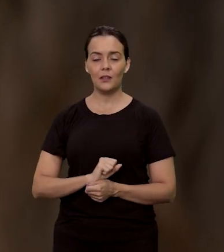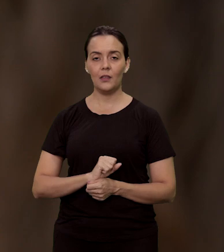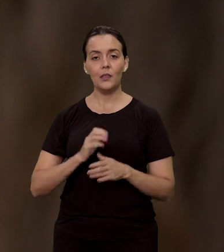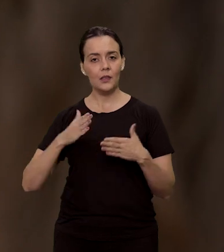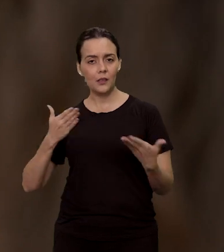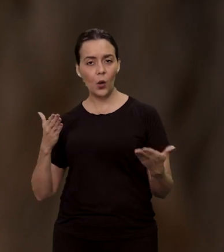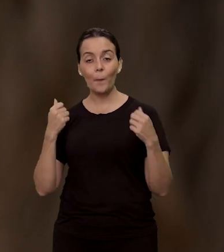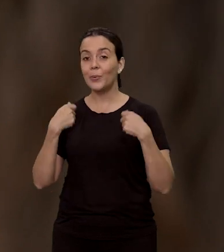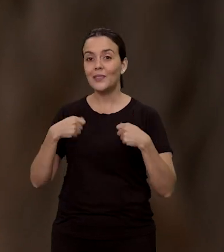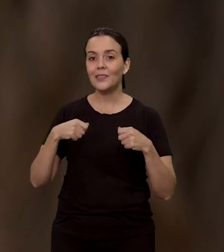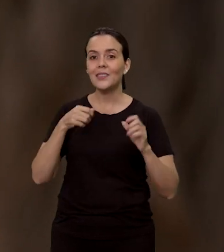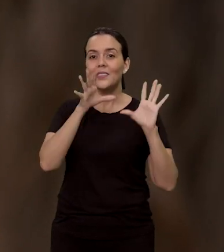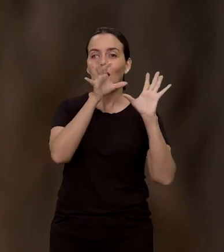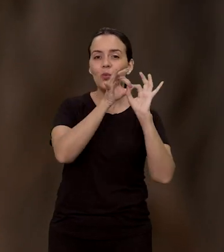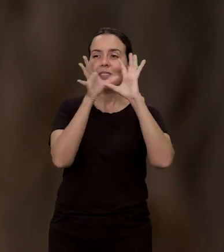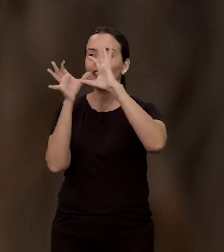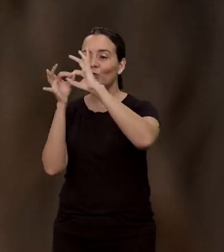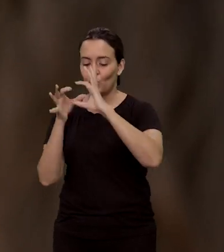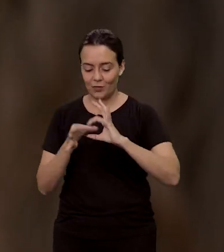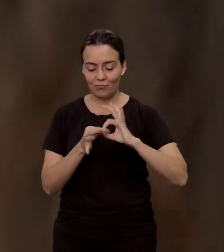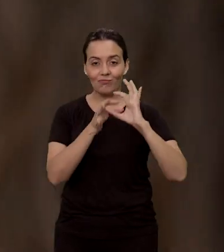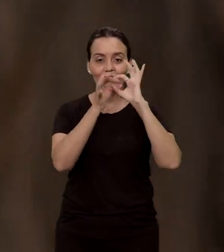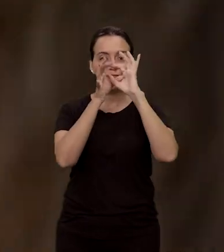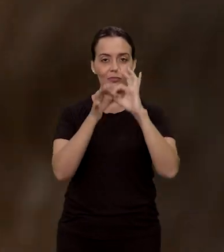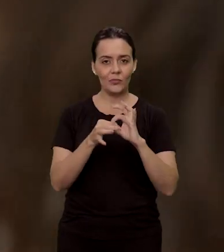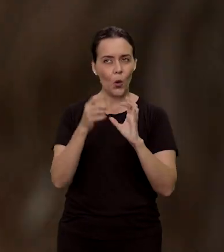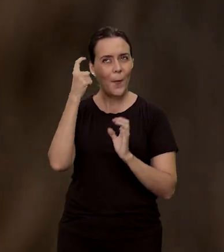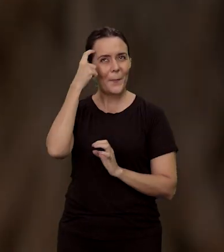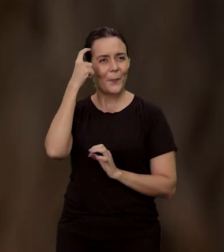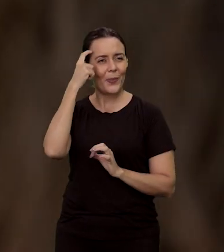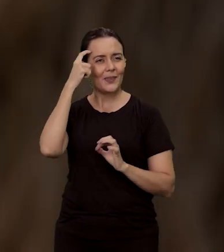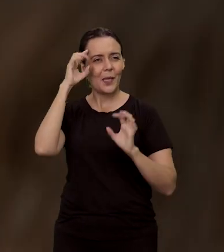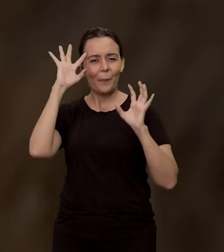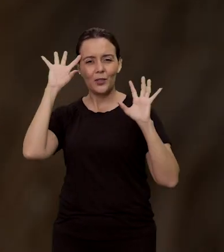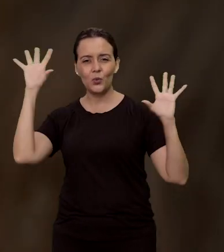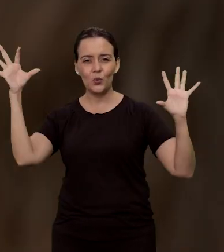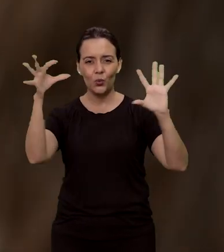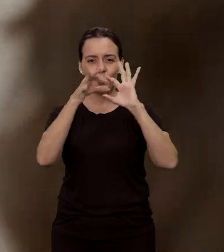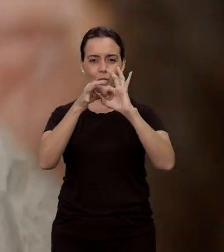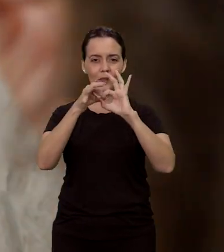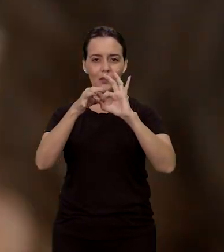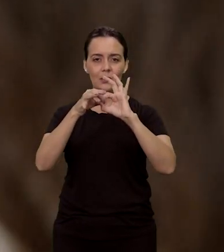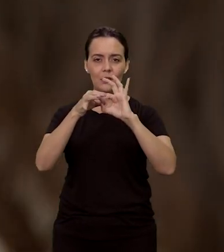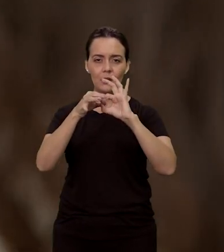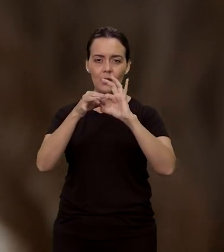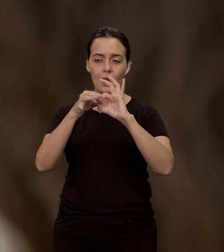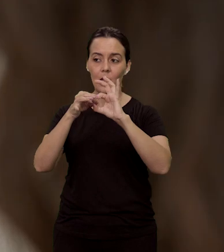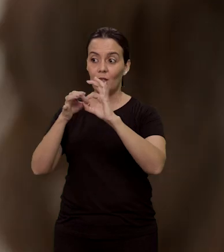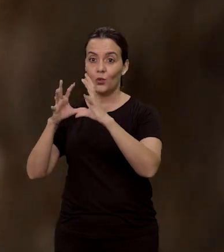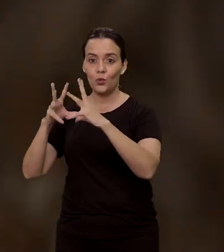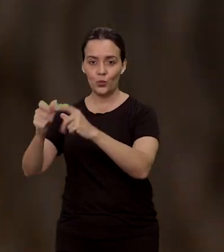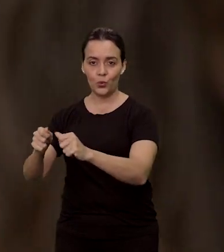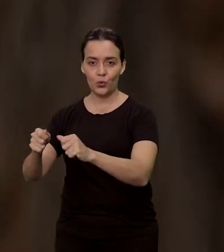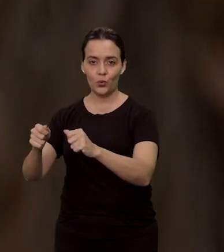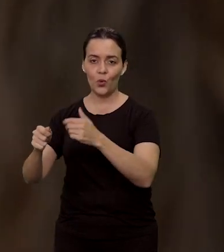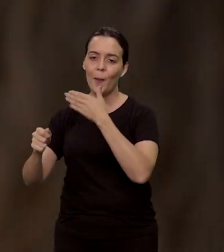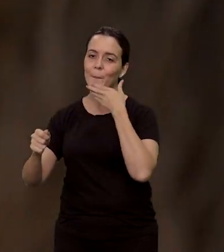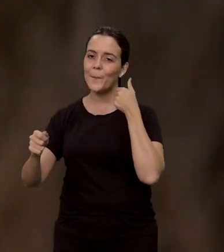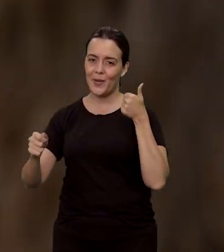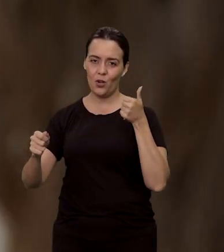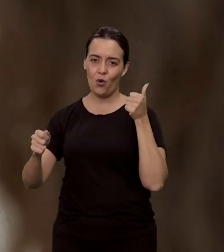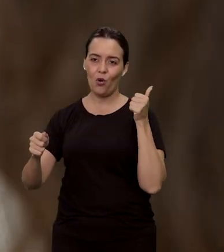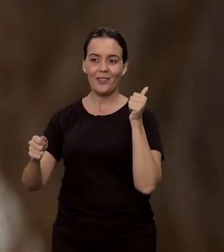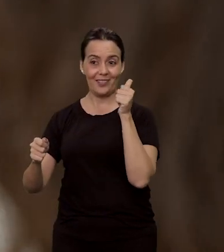conexões e entender que o resultado do pensamento coletivo é melhor do que o pensamento individual, né? E da ação coletiva é melhor que da